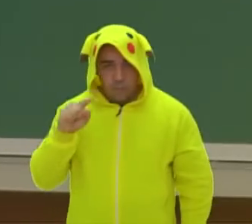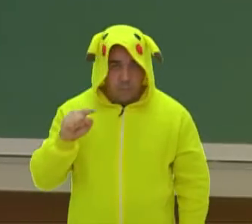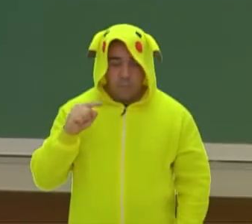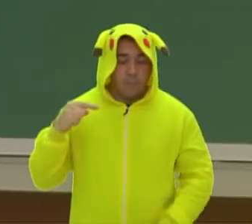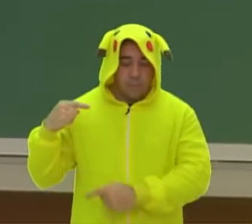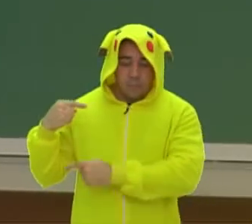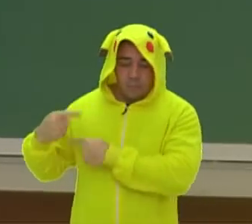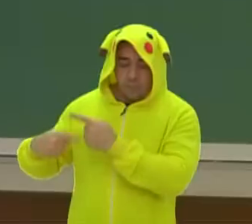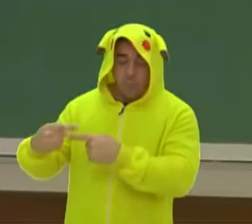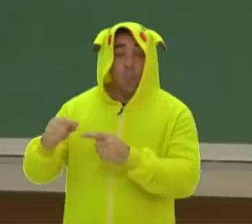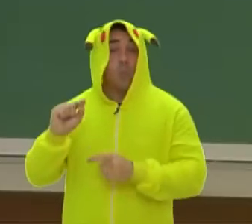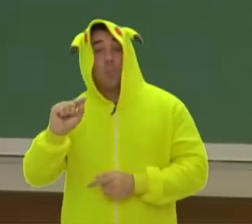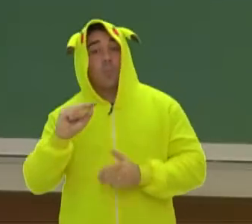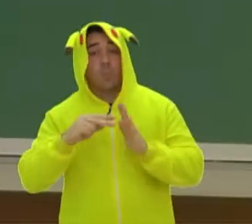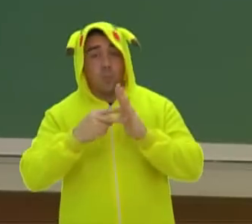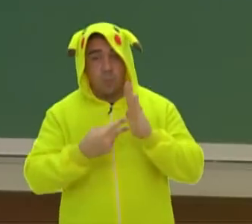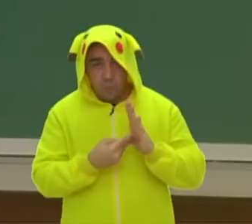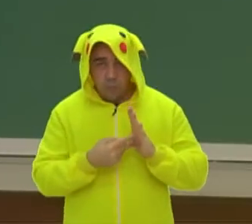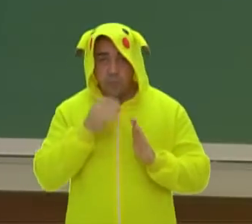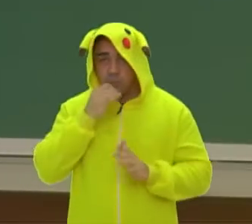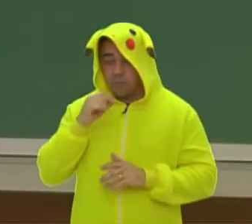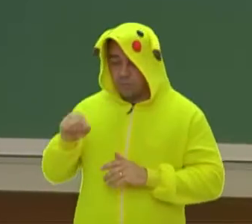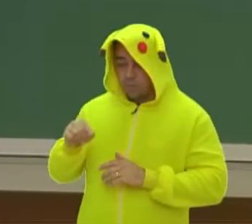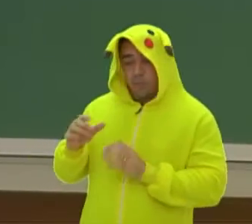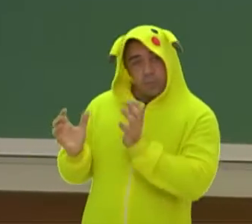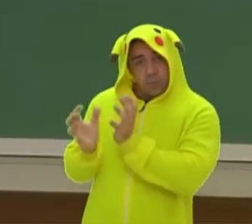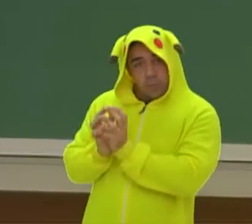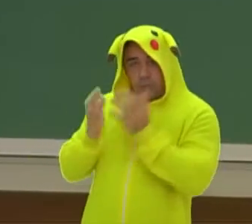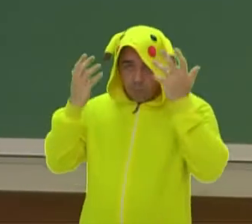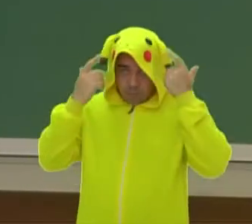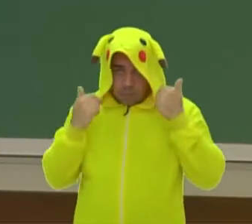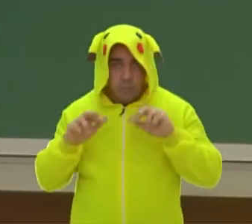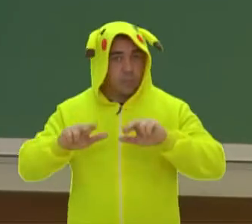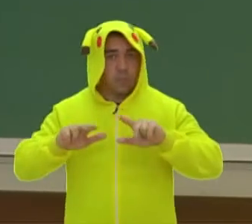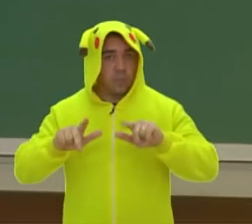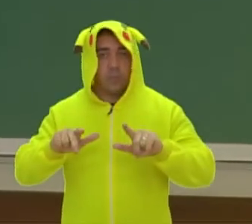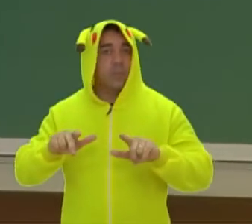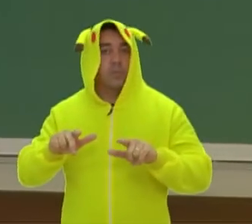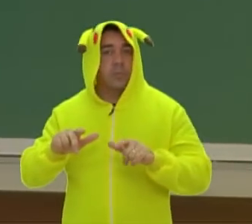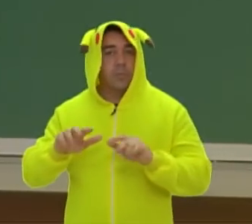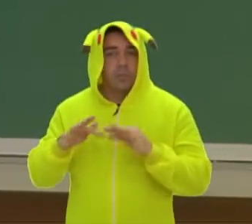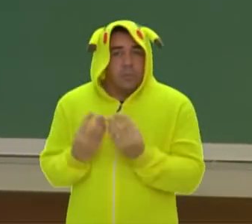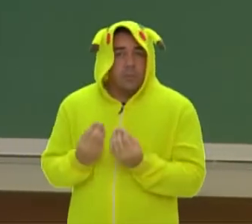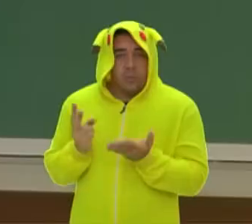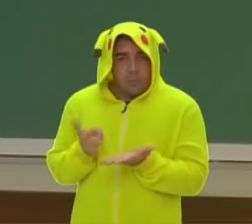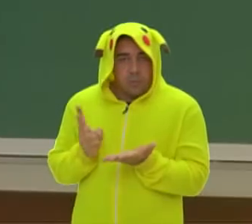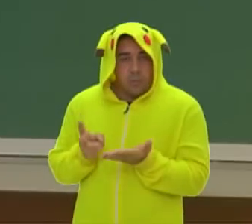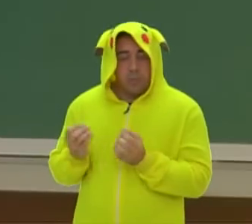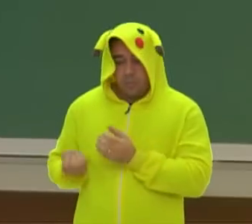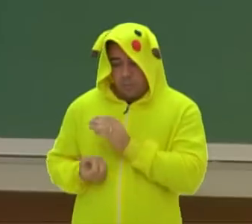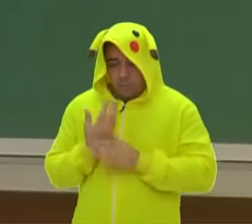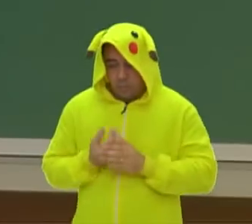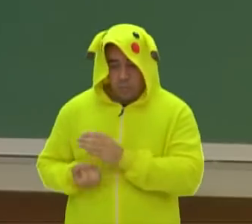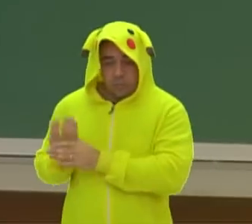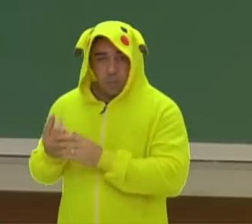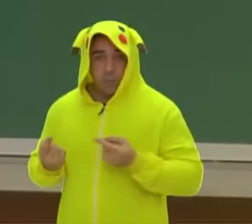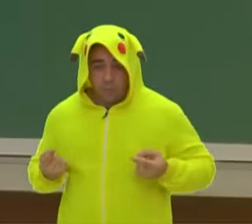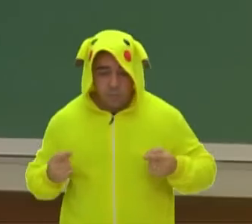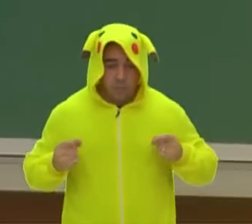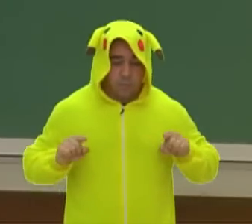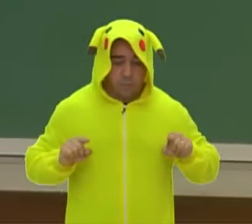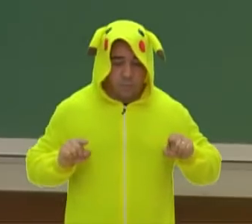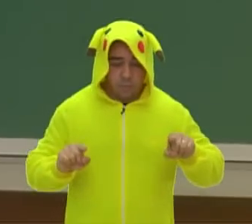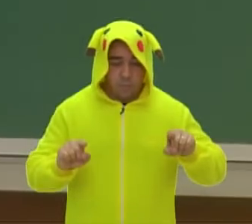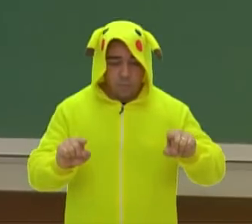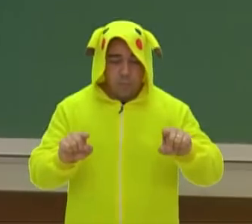convergência evolutiva seria o quê? Espécies que não são aparentadas, pelo menos não têm um parentesco próximo, vamos dizer assim, que desenvolvem estruturas